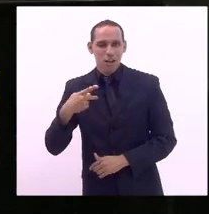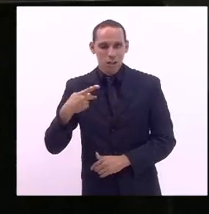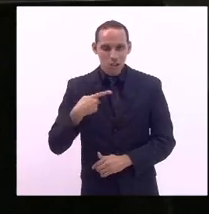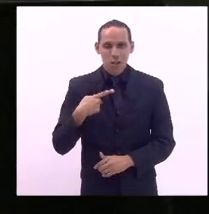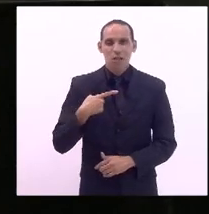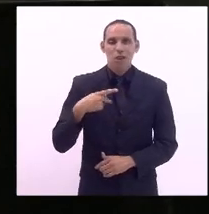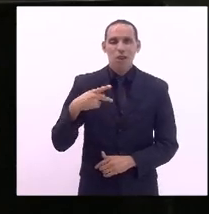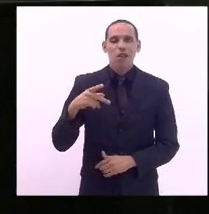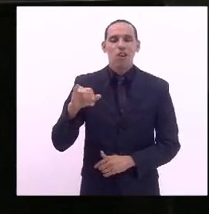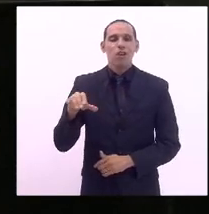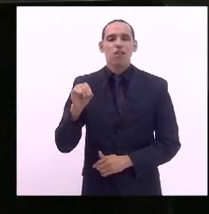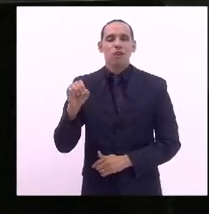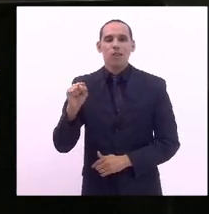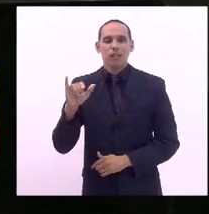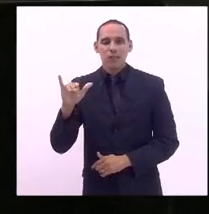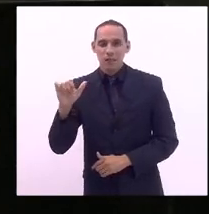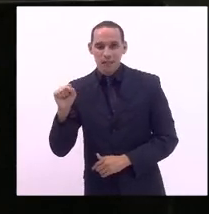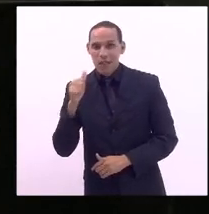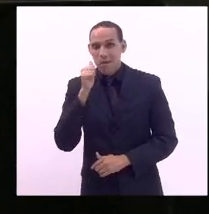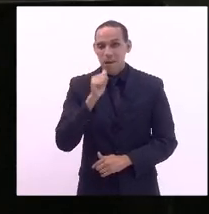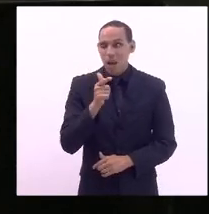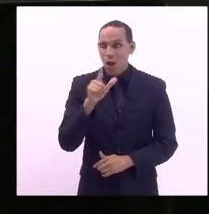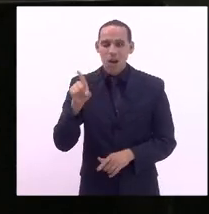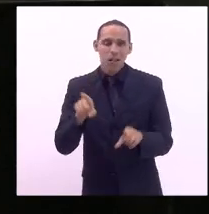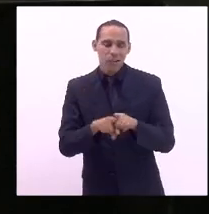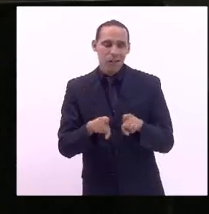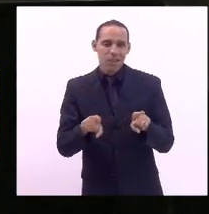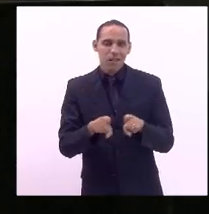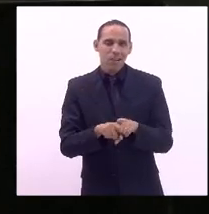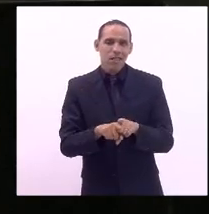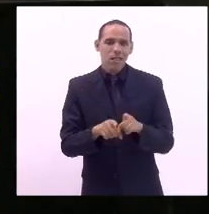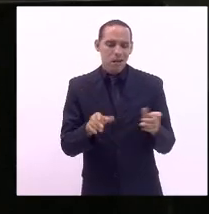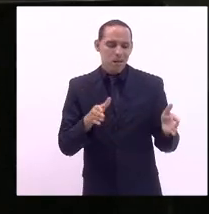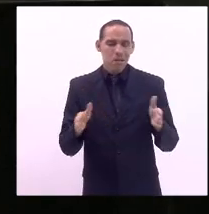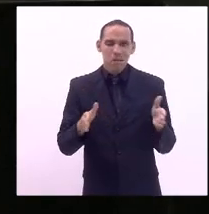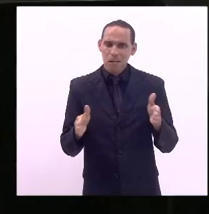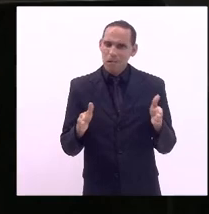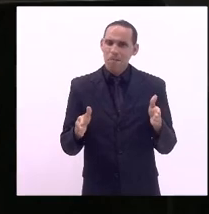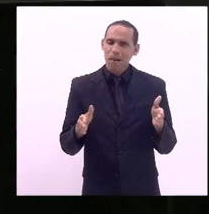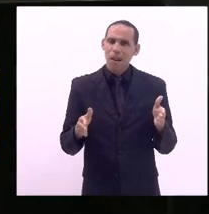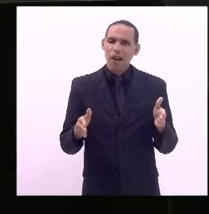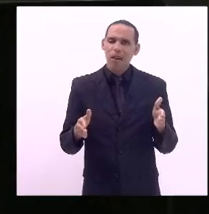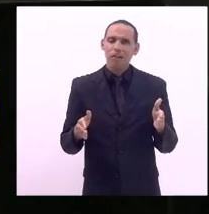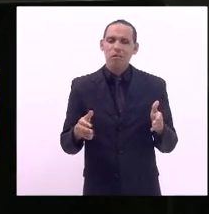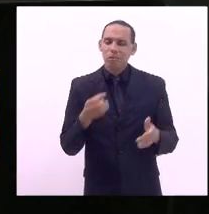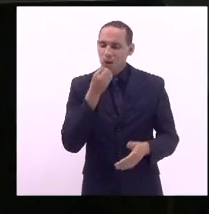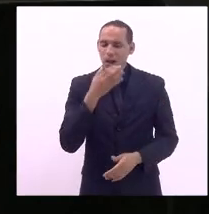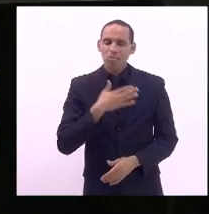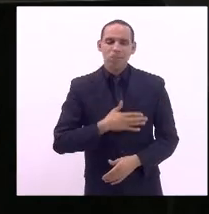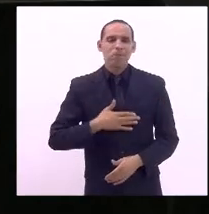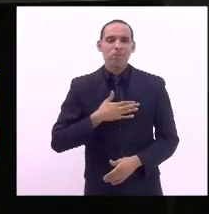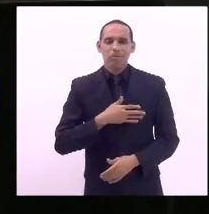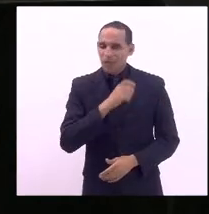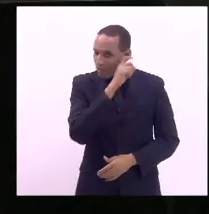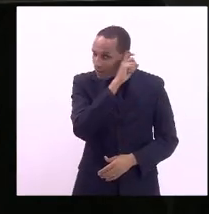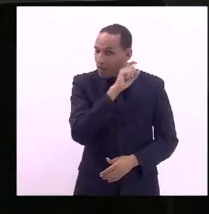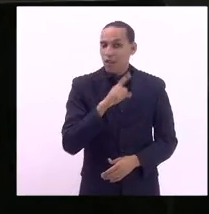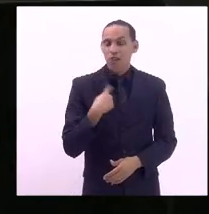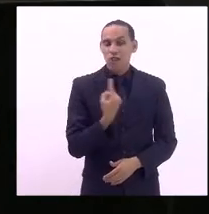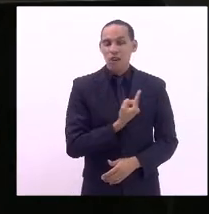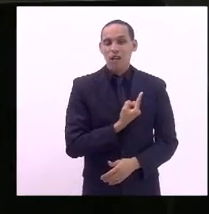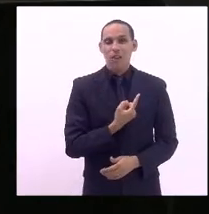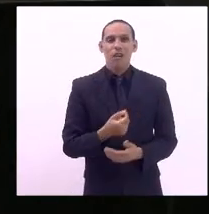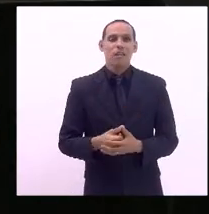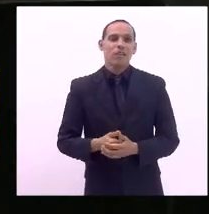pastor Josias, e foram momentos muito agradáveis, não é, que todos nós